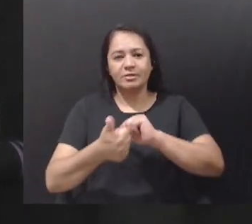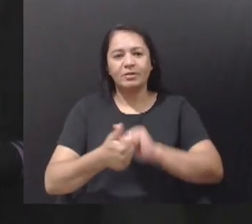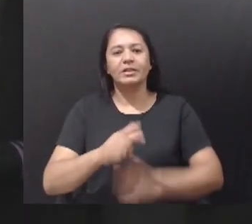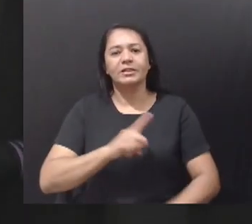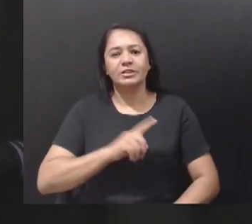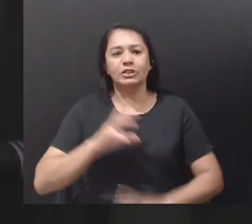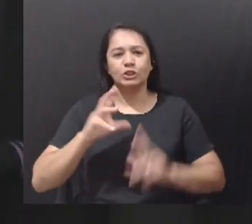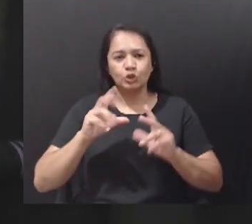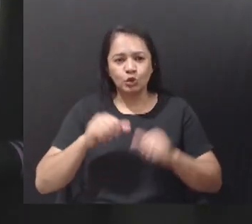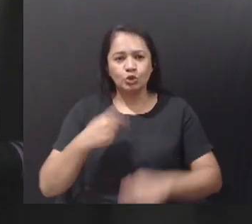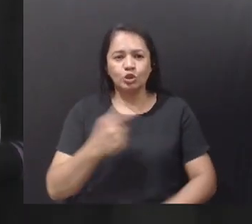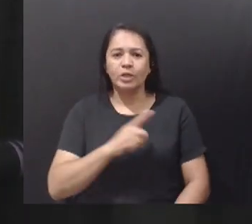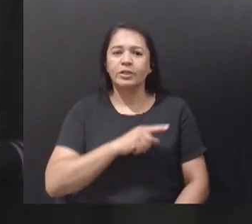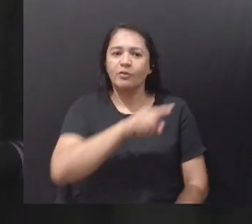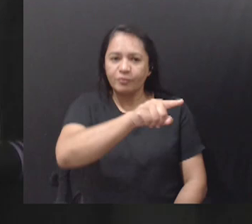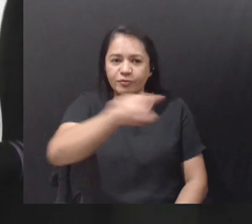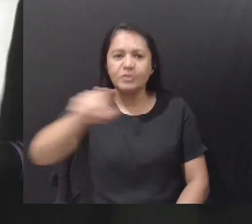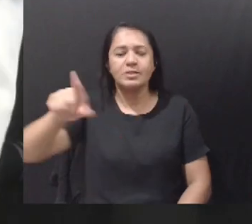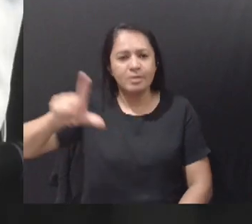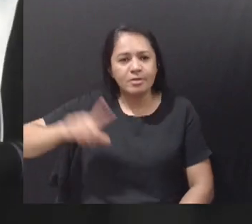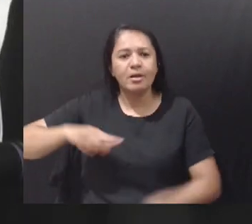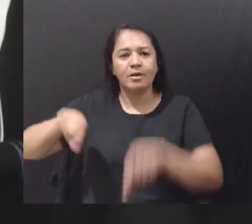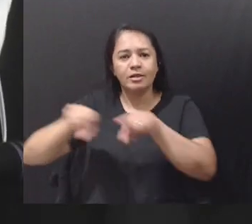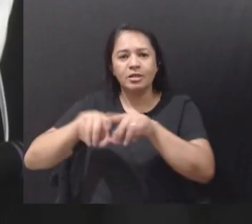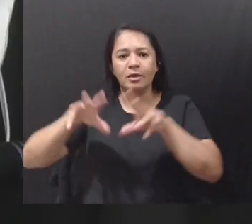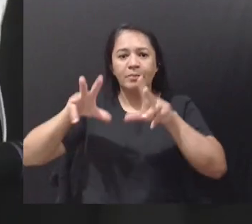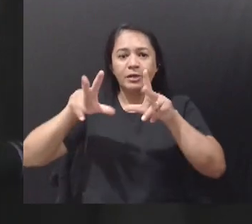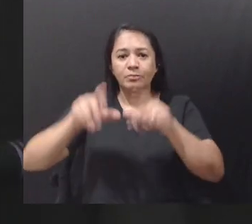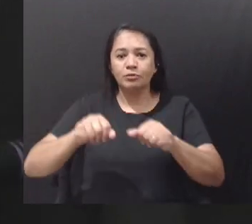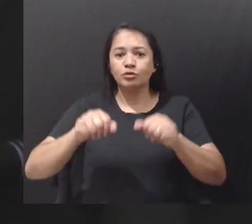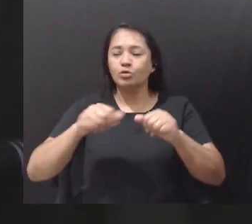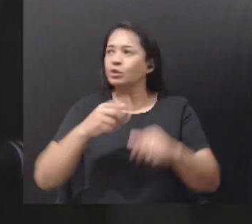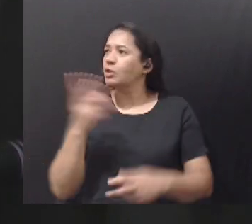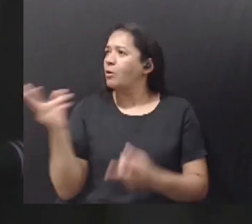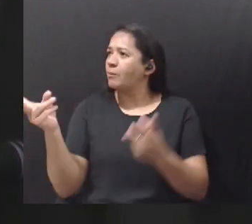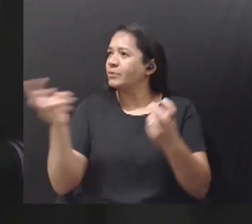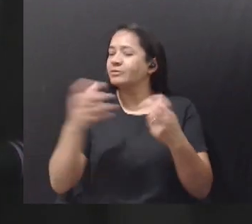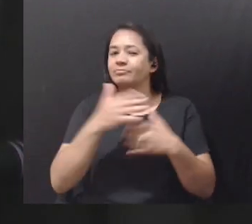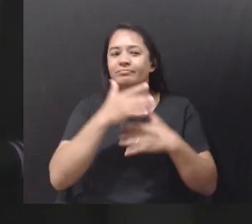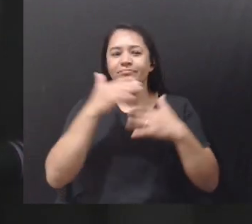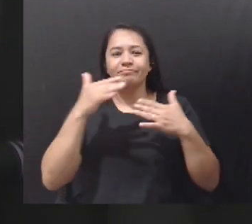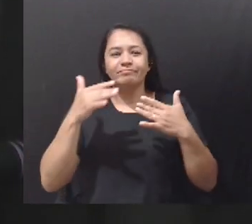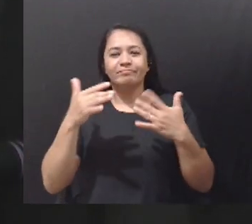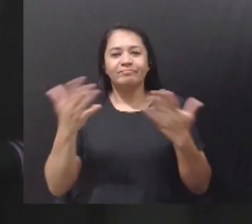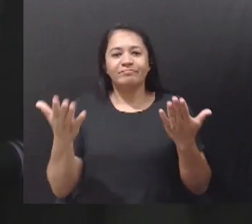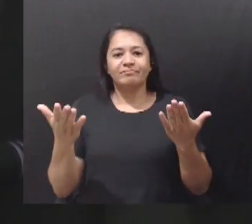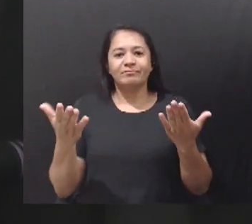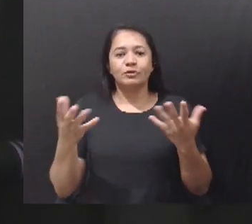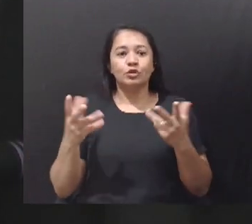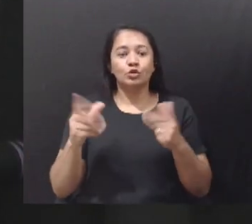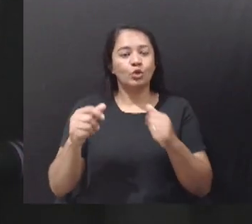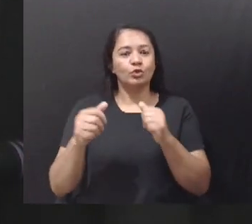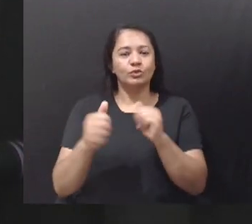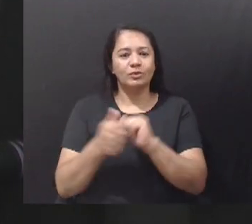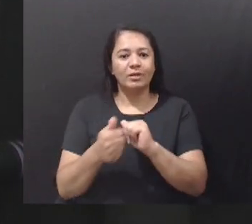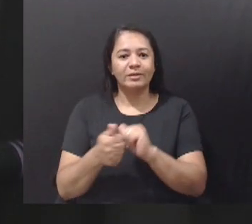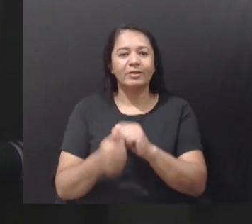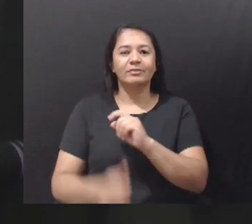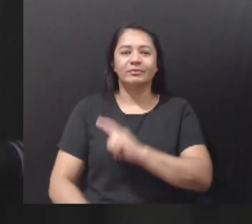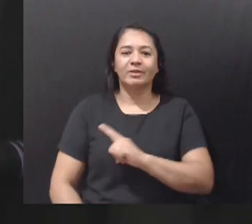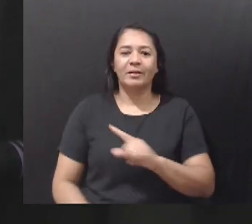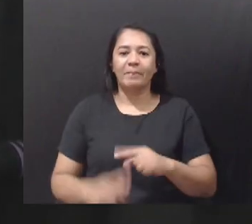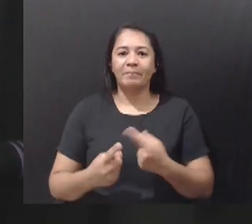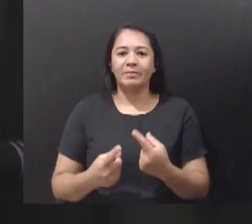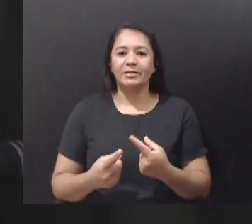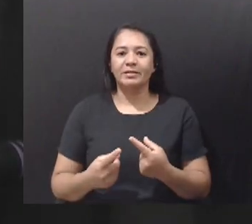pessoal que está com a gente aqui tem muitas qualidades, eu vejo aqui no cheiro desse ambiente. mas eu não me satisfiz com o não.